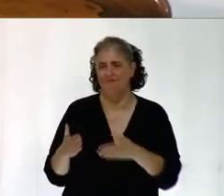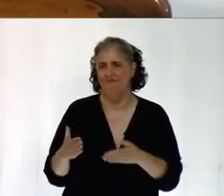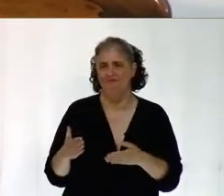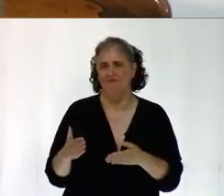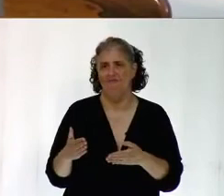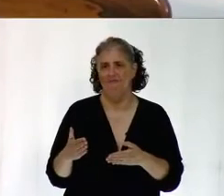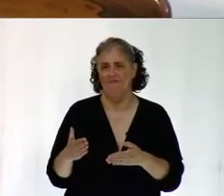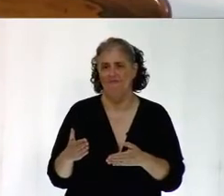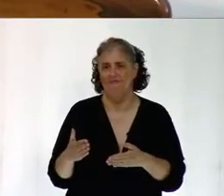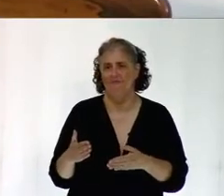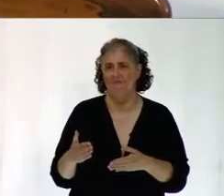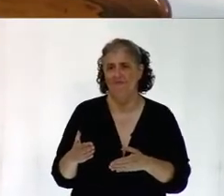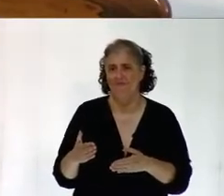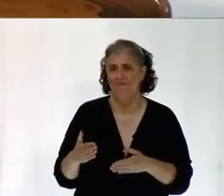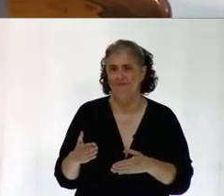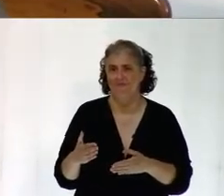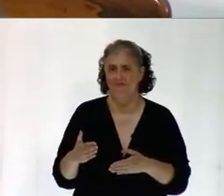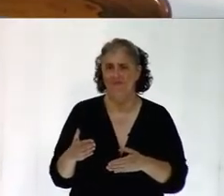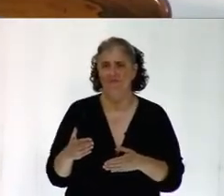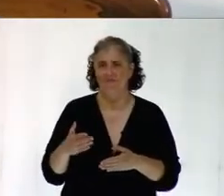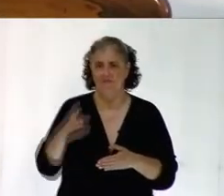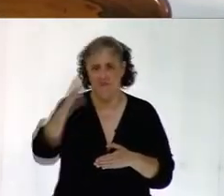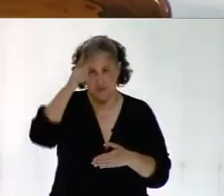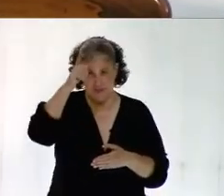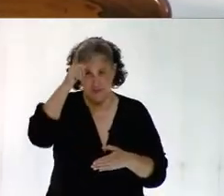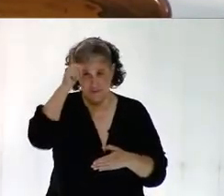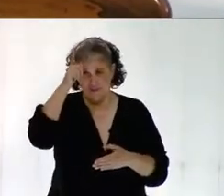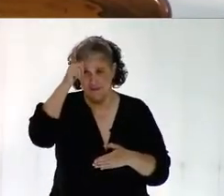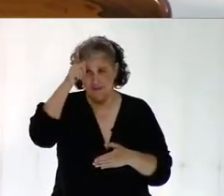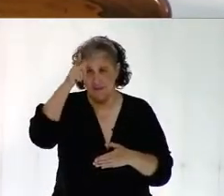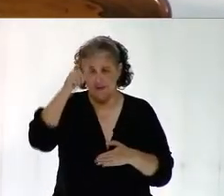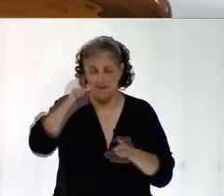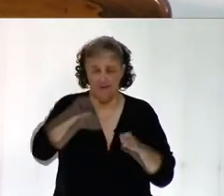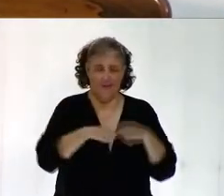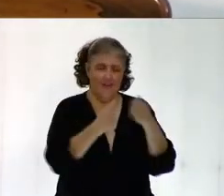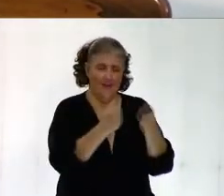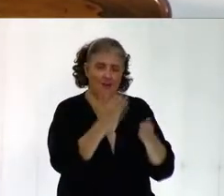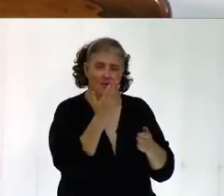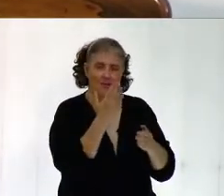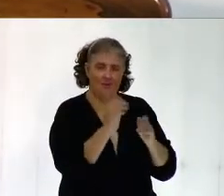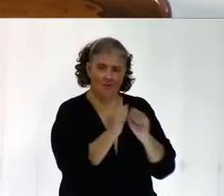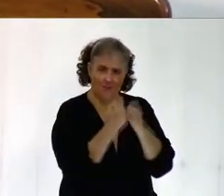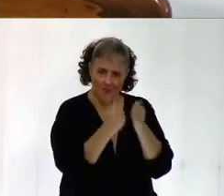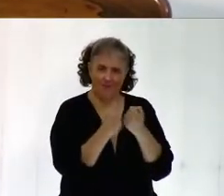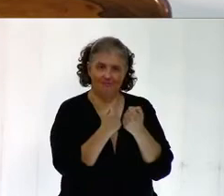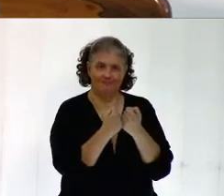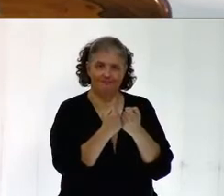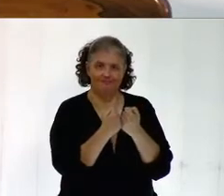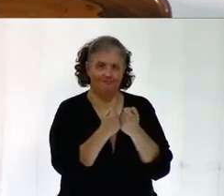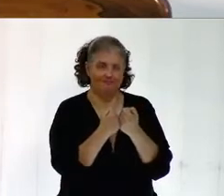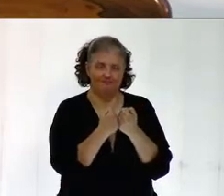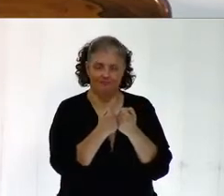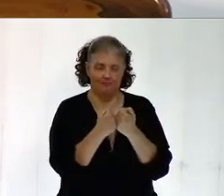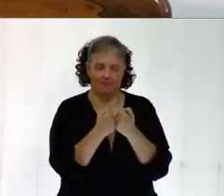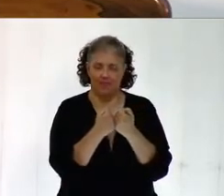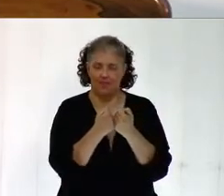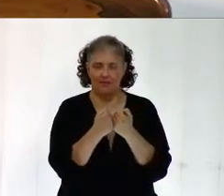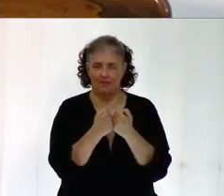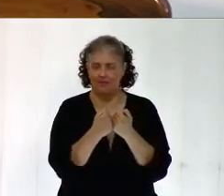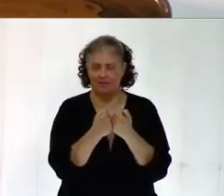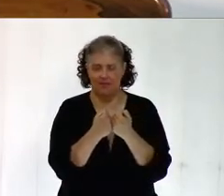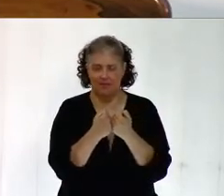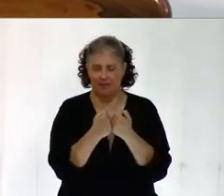será o extrato de um fracasso espiritual é mas o pão que você